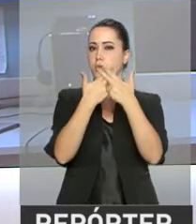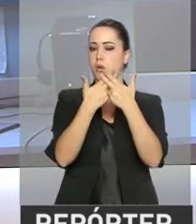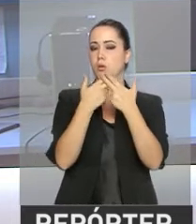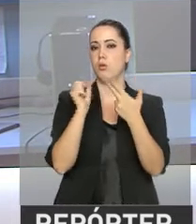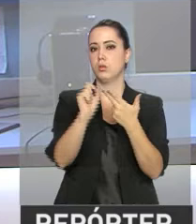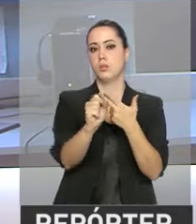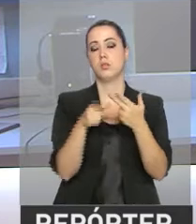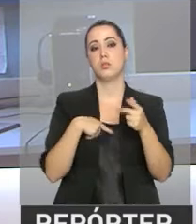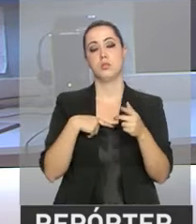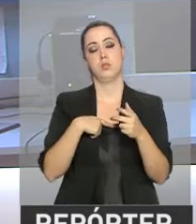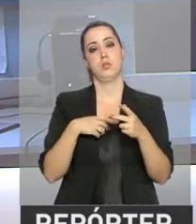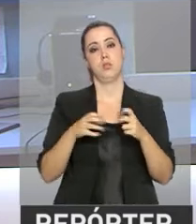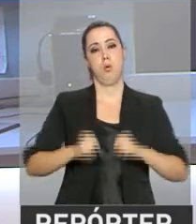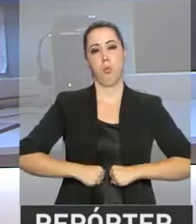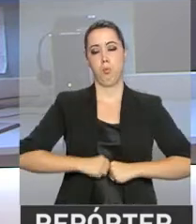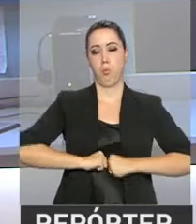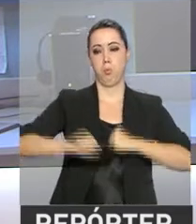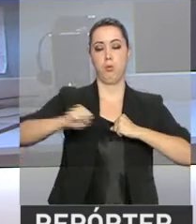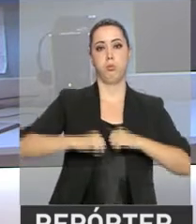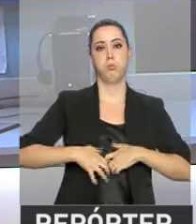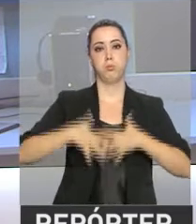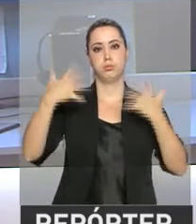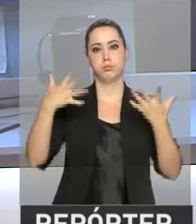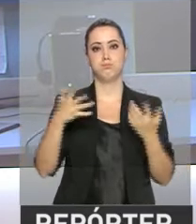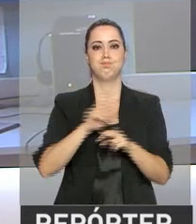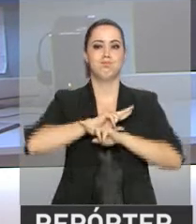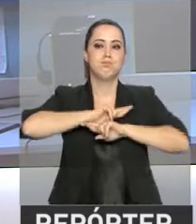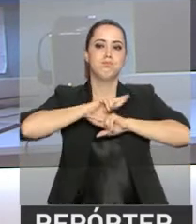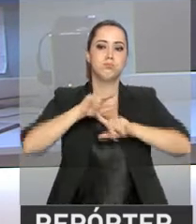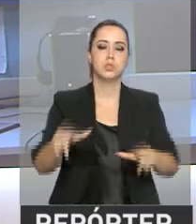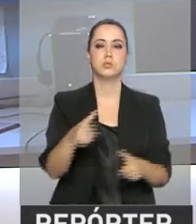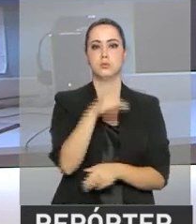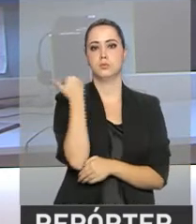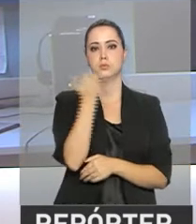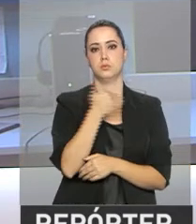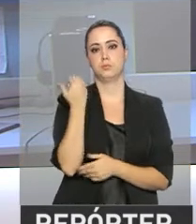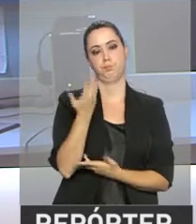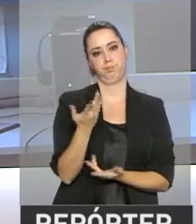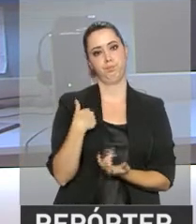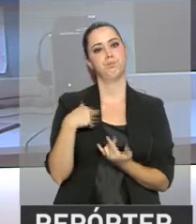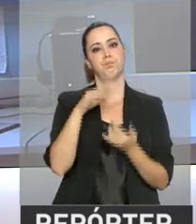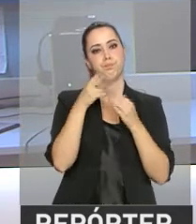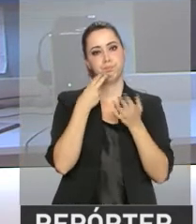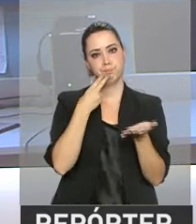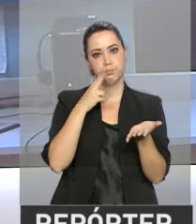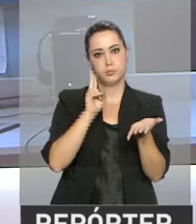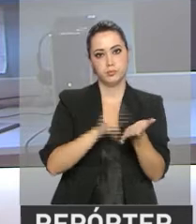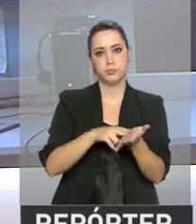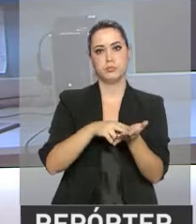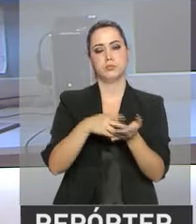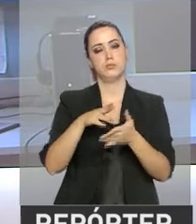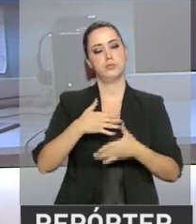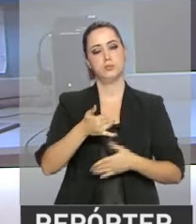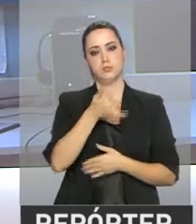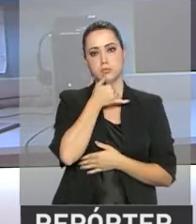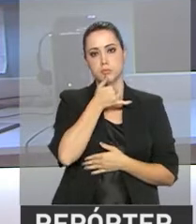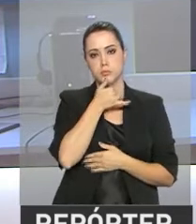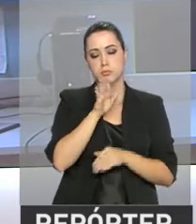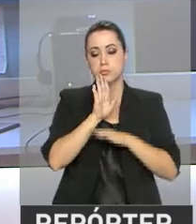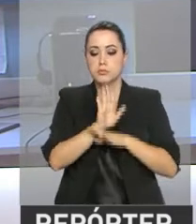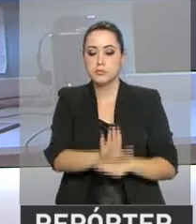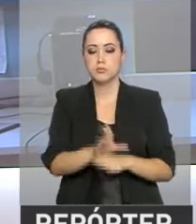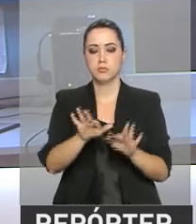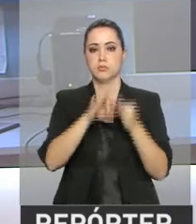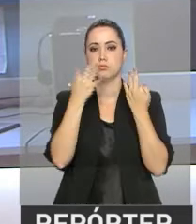de mortos e feridos no último sábado em nota o governo manifestou condolências e solidariedade aos parentes das vítimas e ao povo